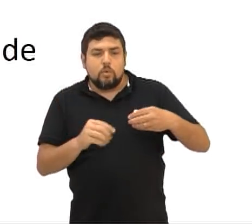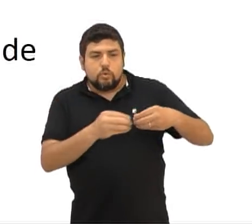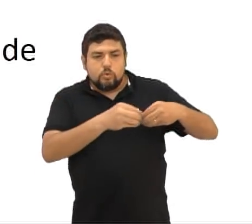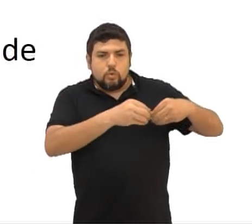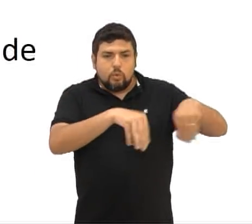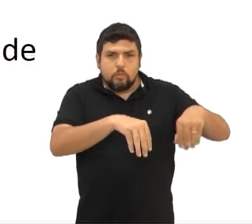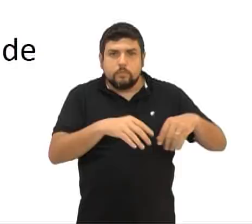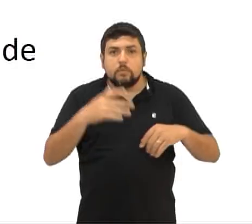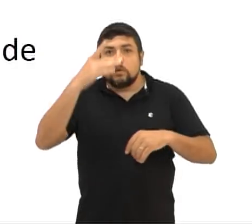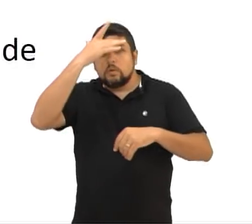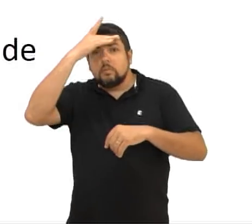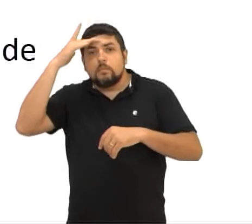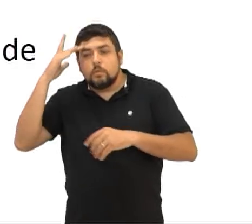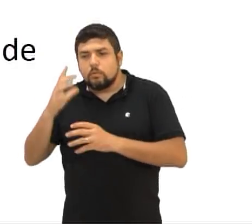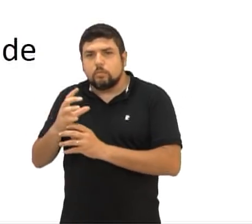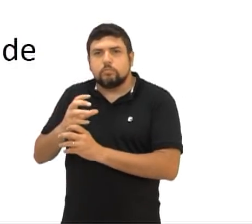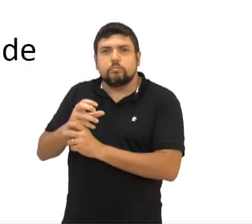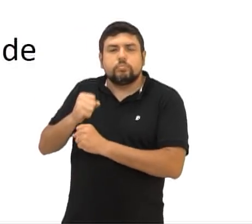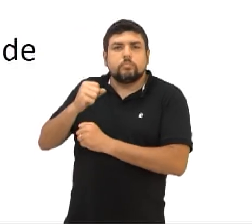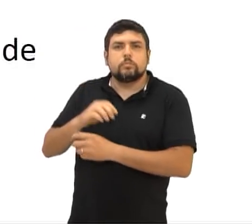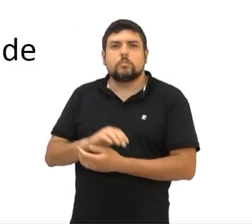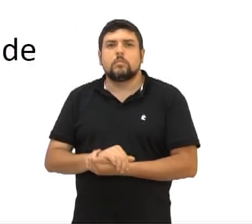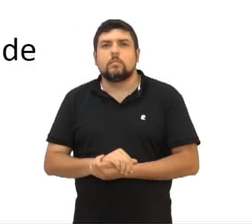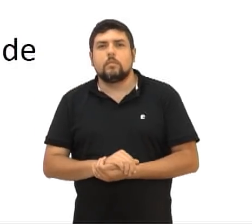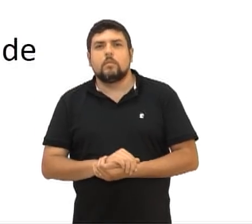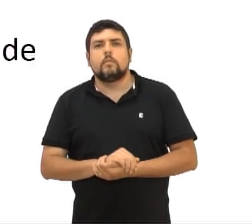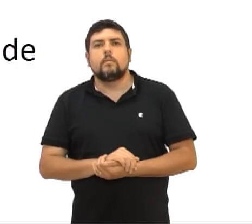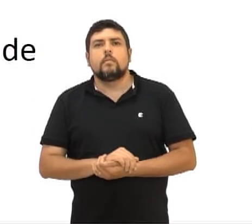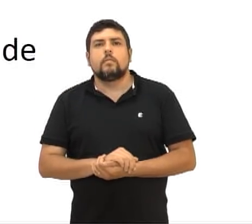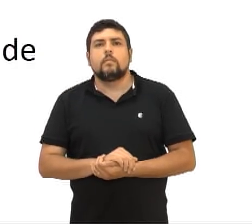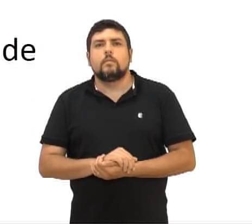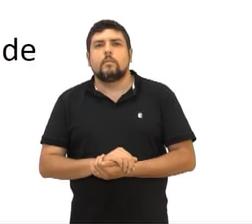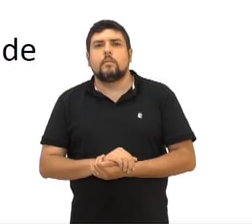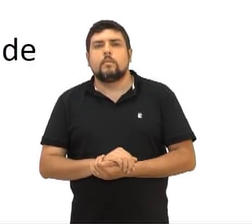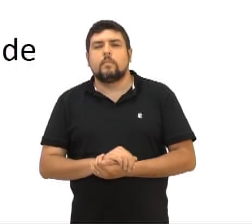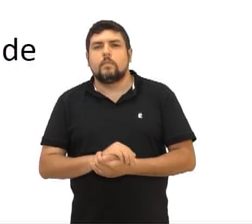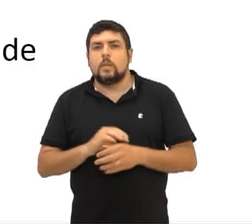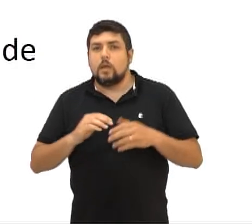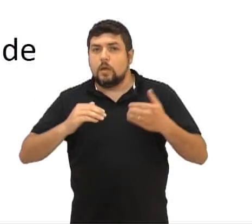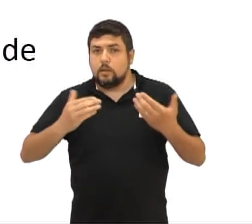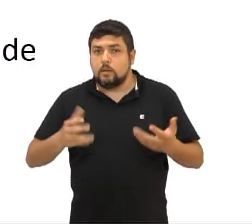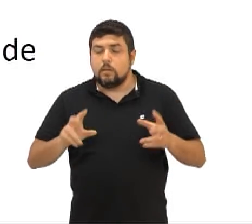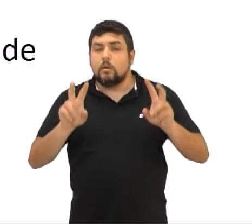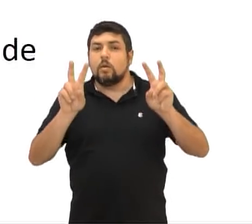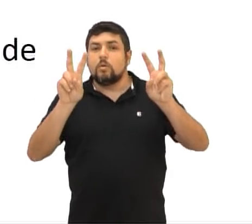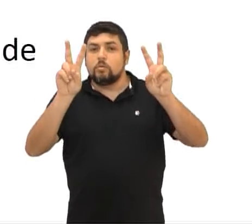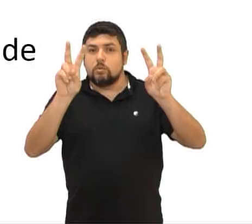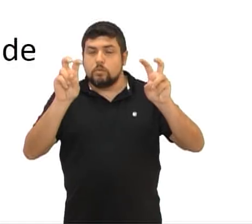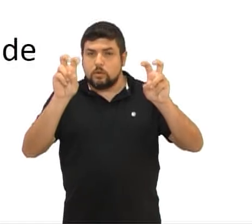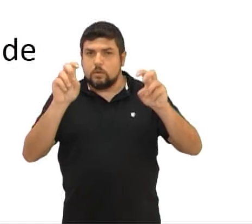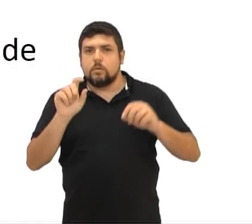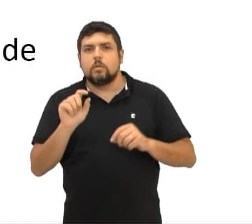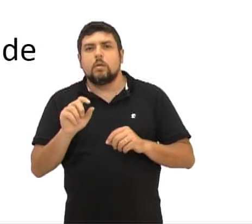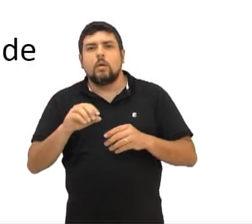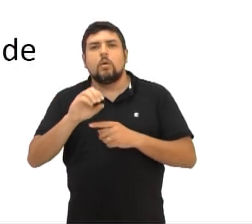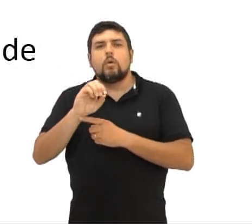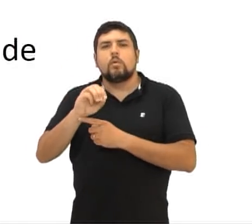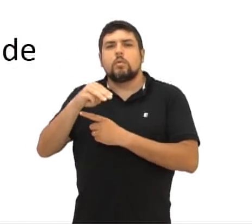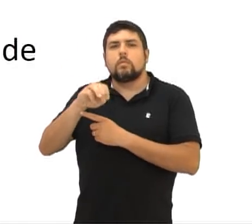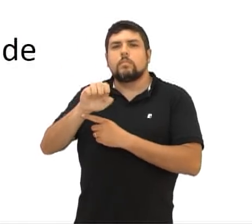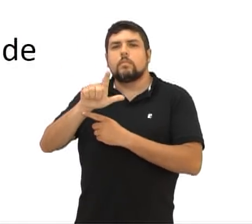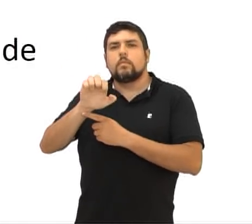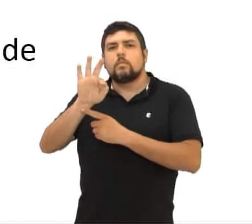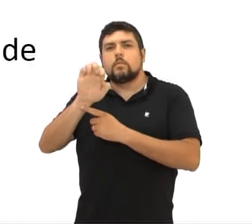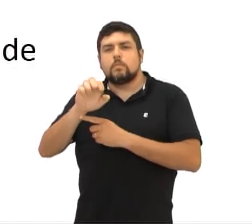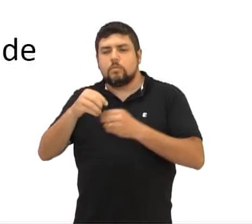de pessoas? Lembrando que a pergunta, o tema da pergunta, para fazer um omelete,